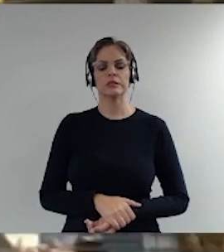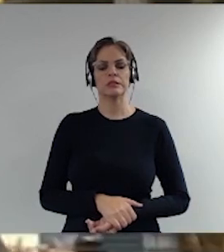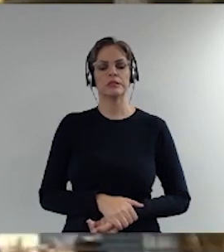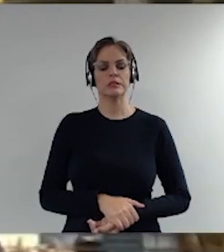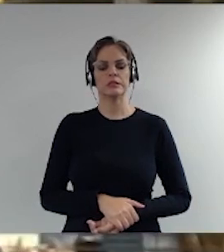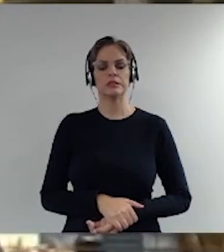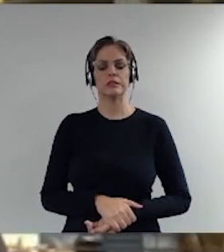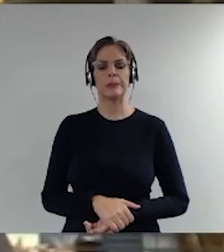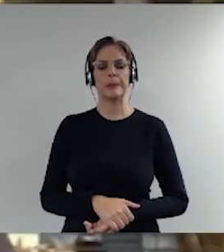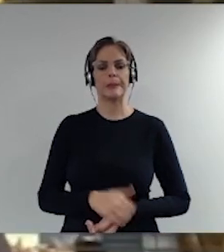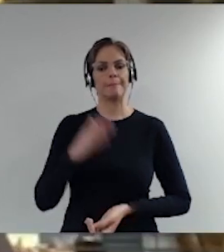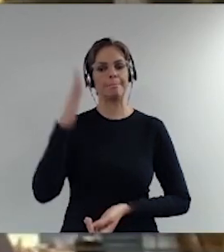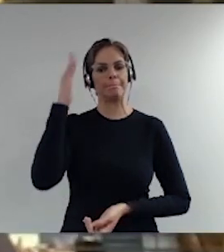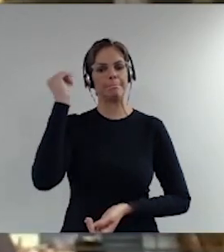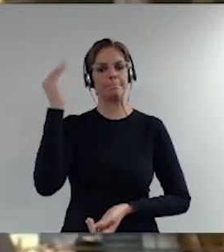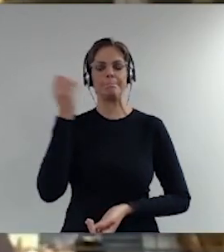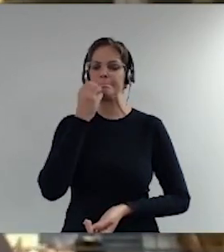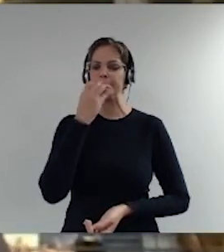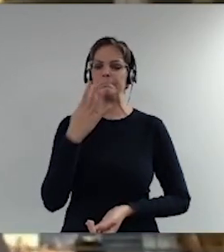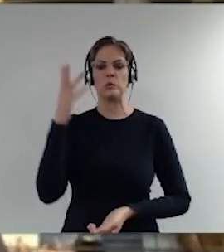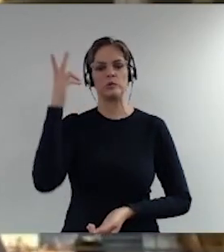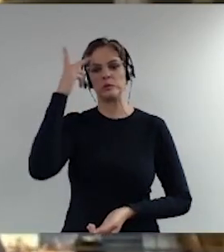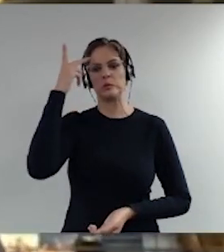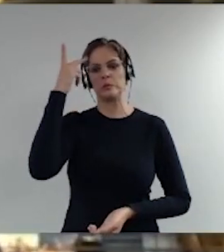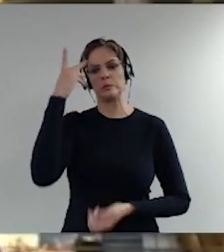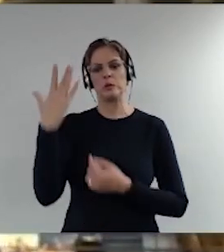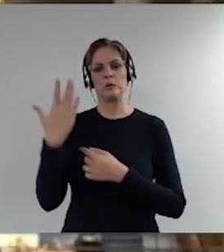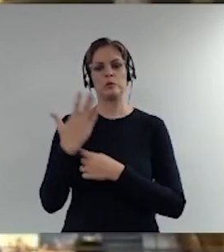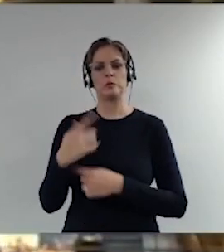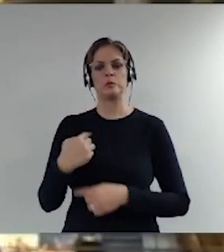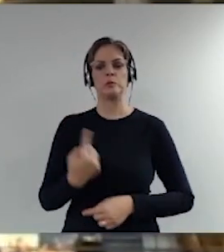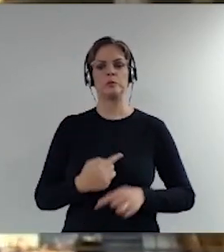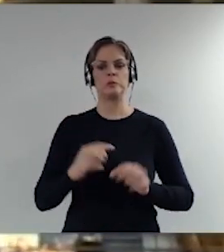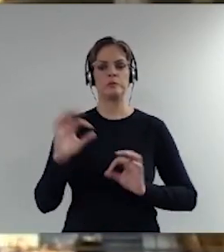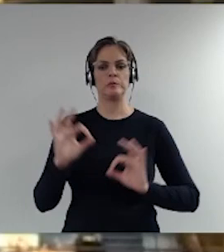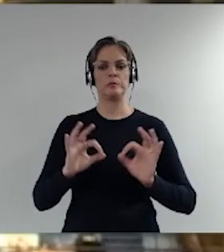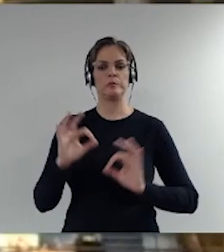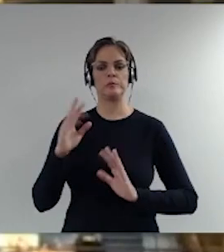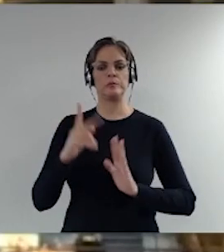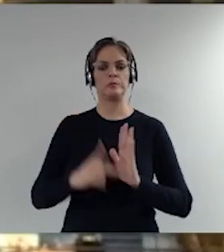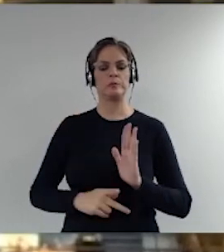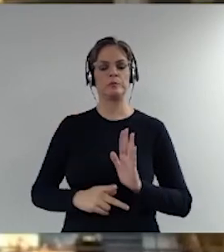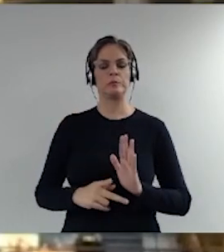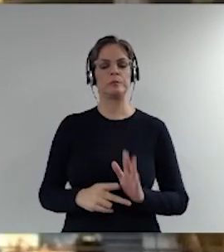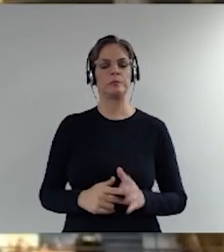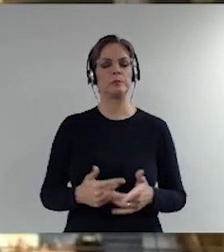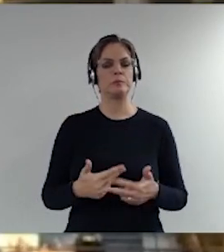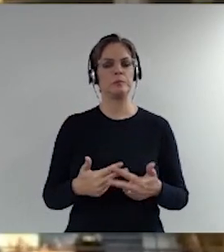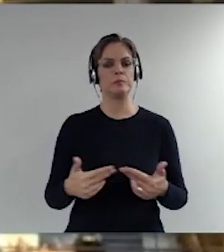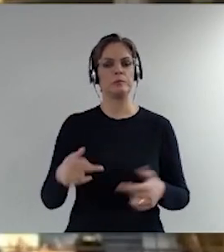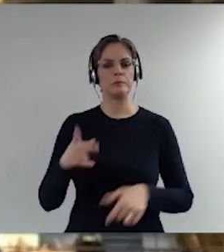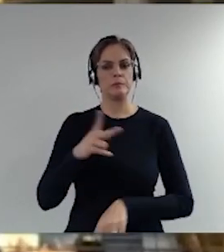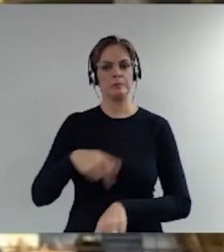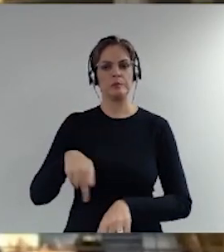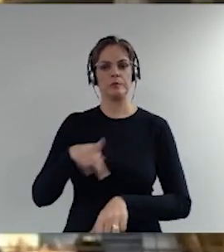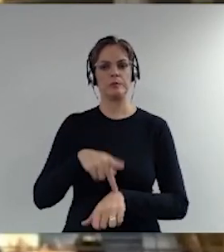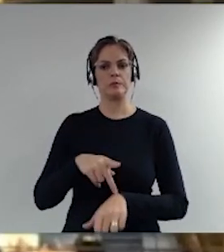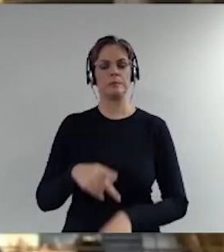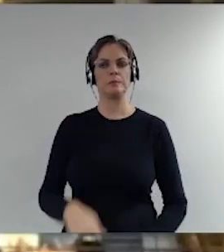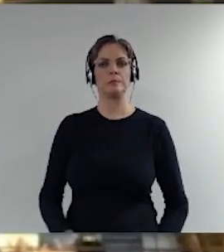que nos auxilia e muito na construção de projetos nacionais. E foi assim,